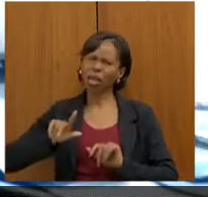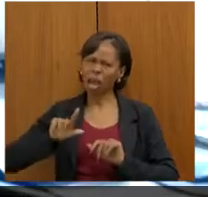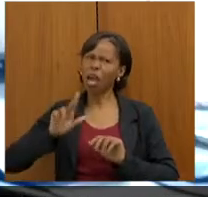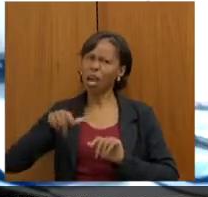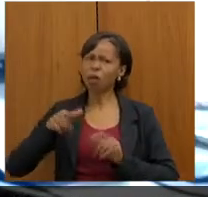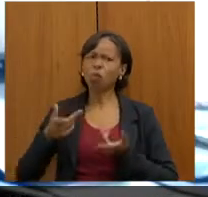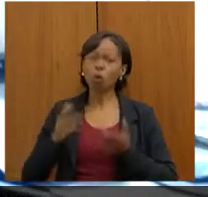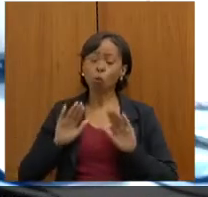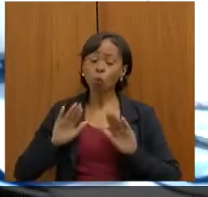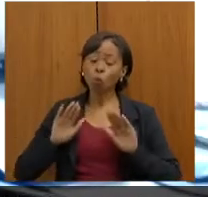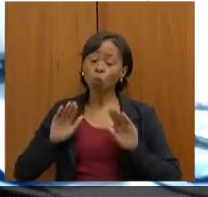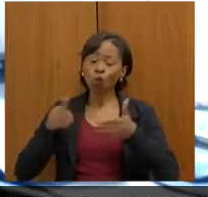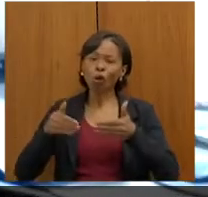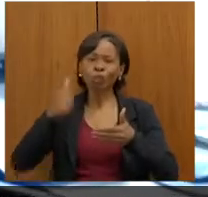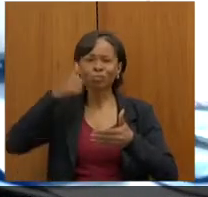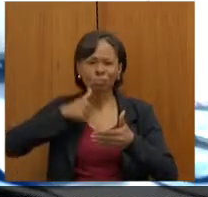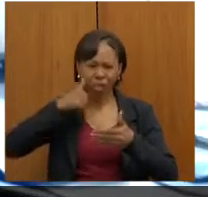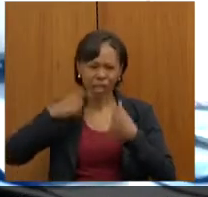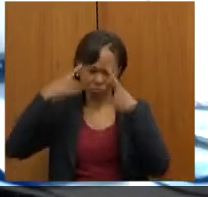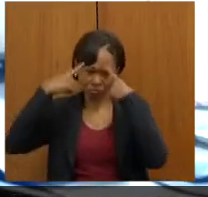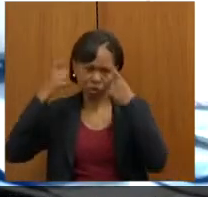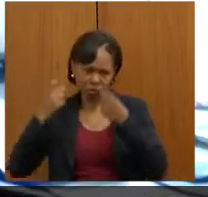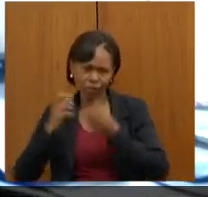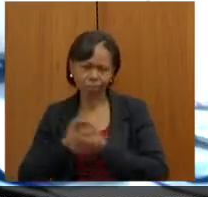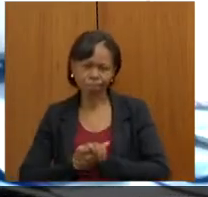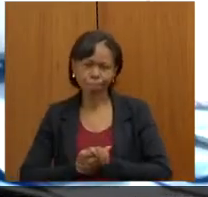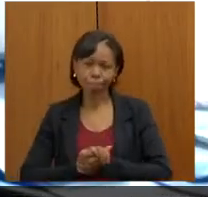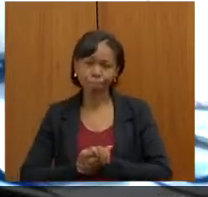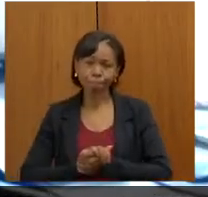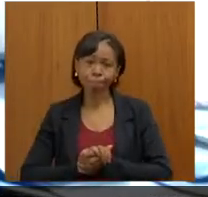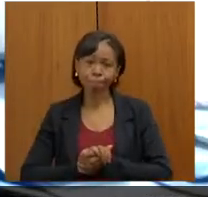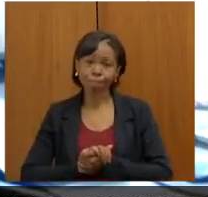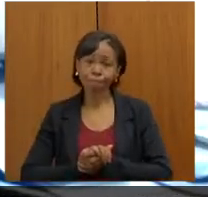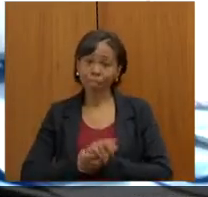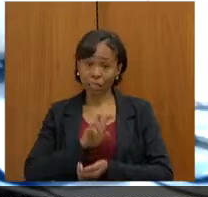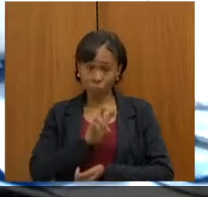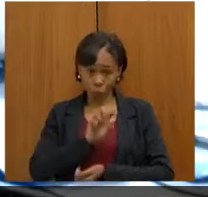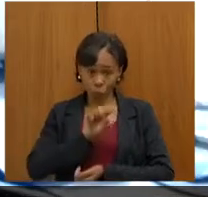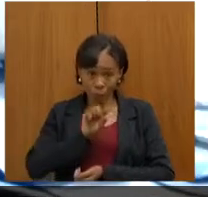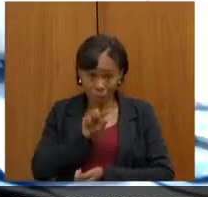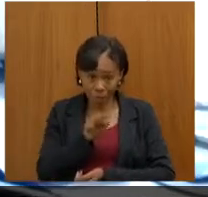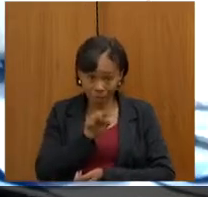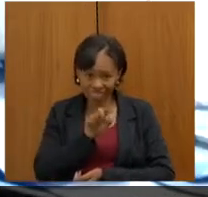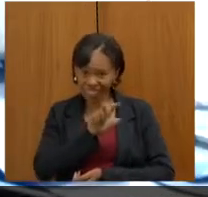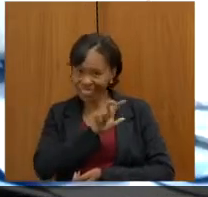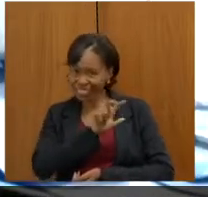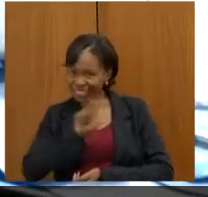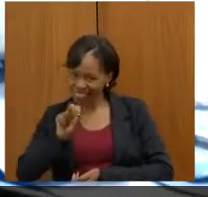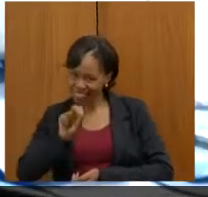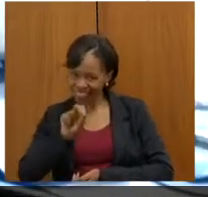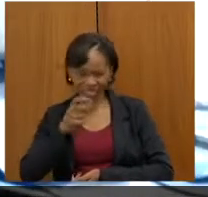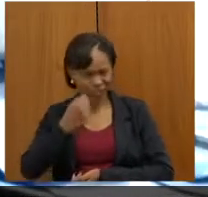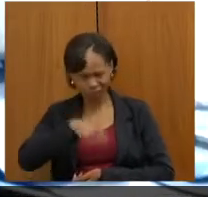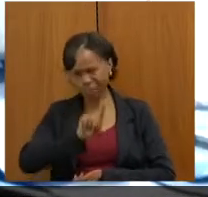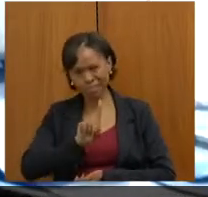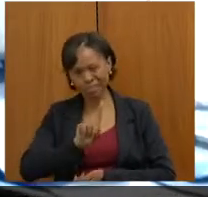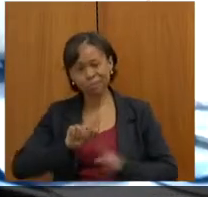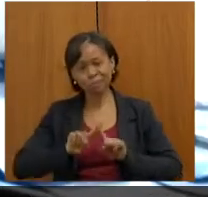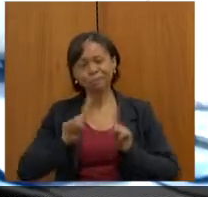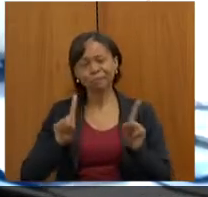a mulher então acho que não é claro que ele não teria que ter 5.500 delegacia de mulheres mas